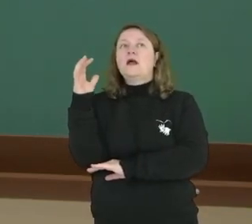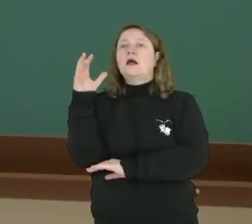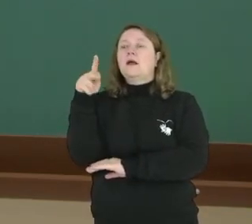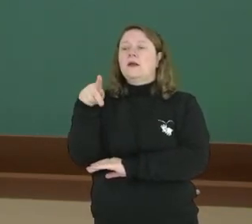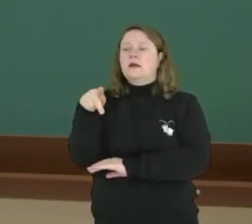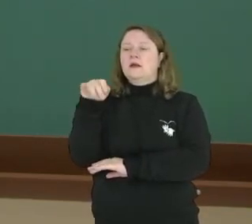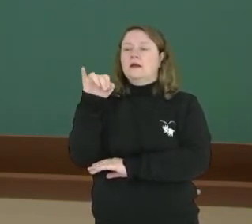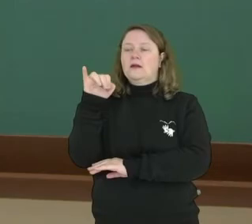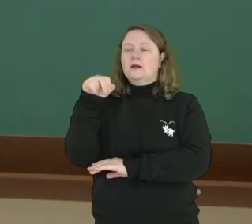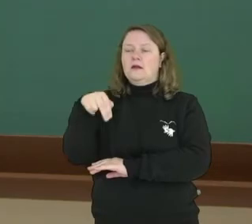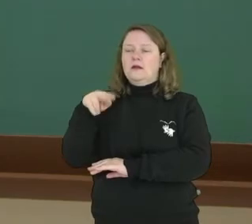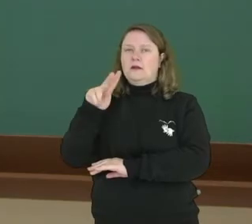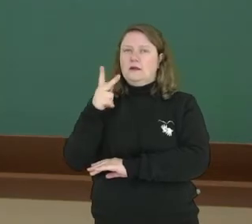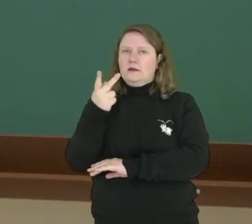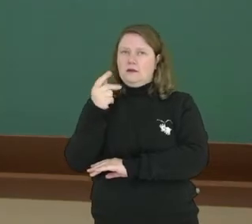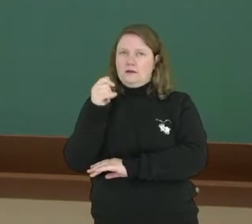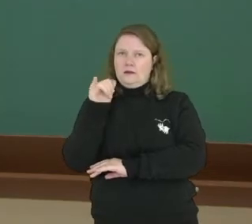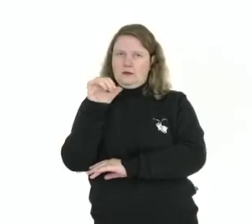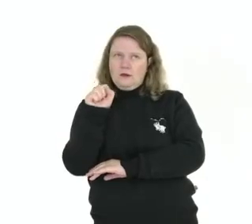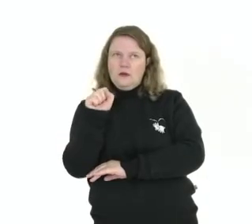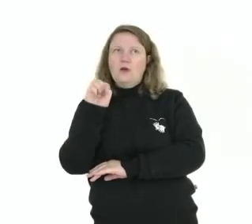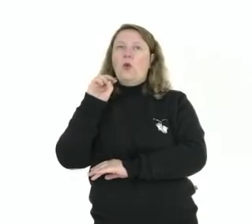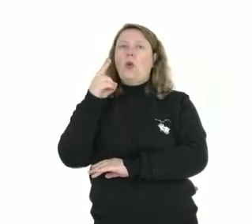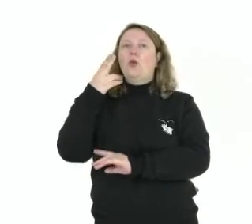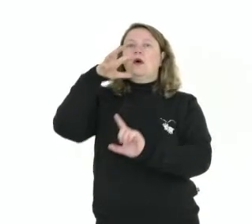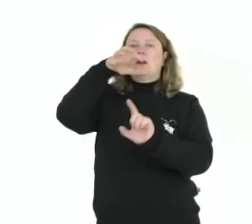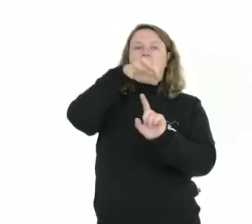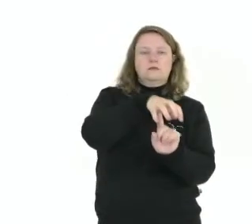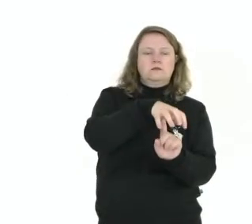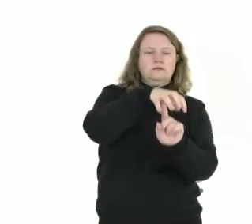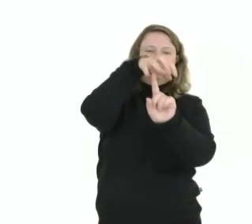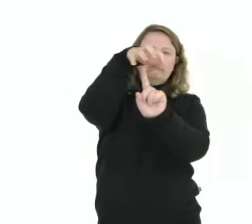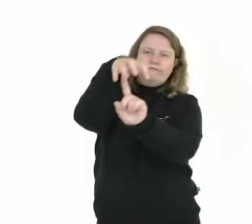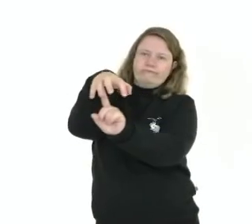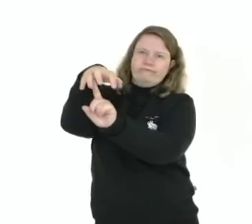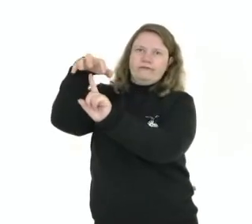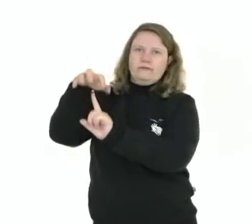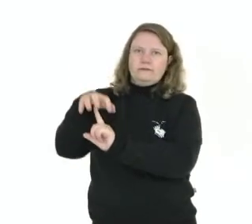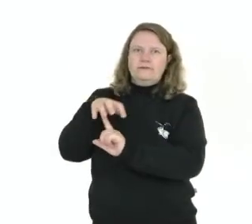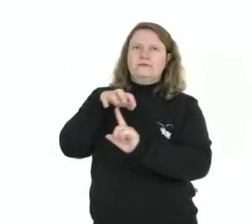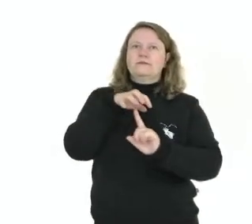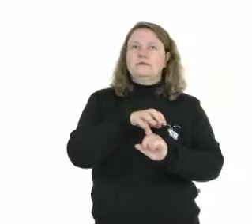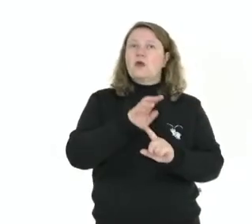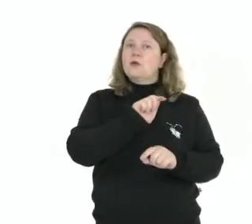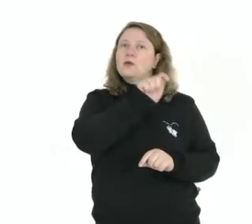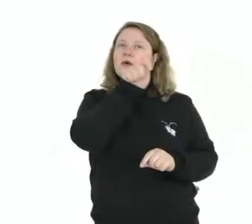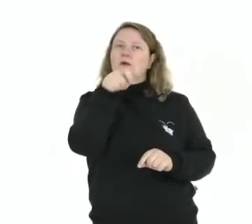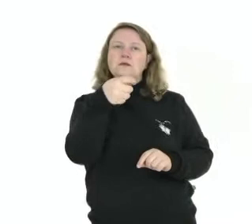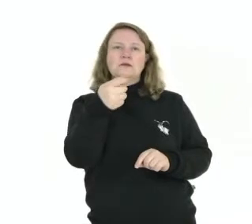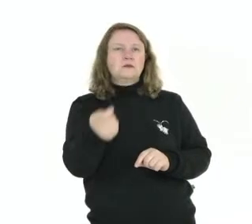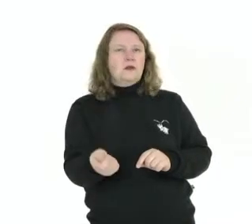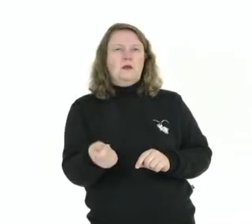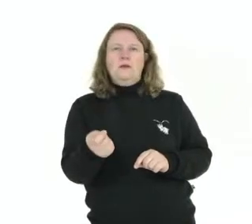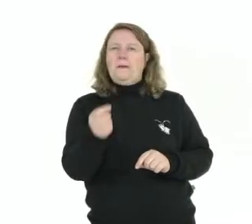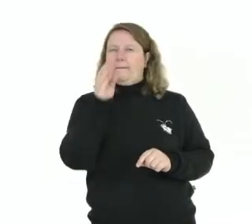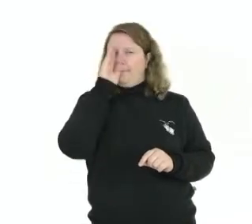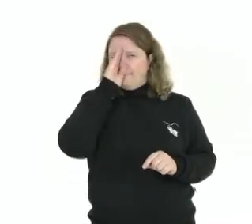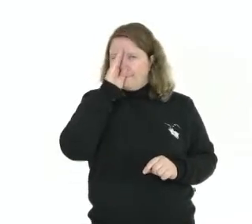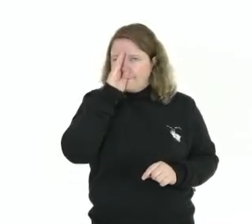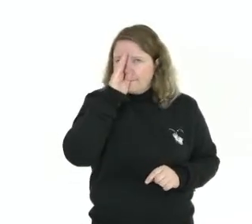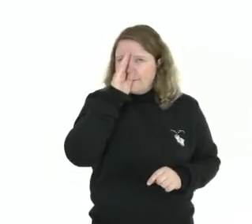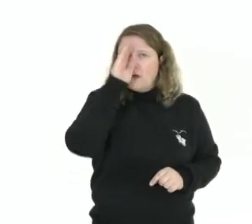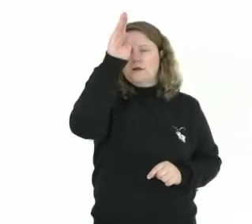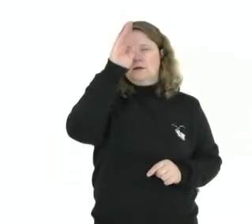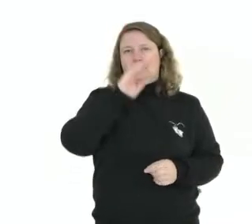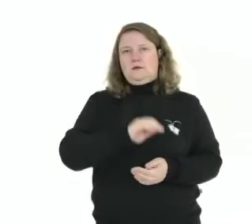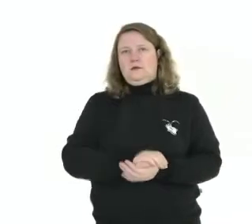Aqui a imagem já traz para nós o pinheiro, que é esse símbolo, né, da principal espécie